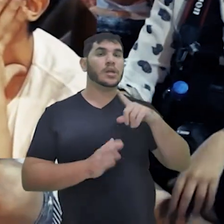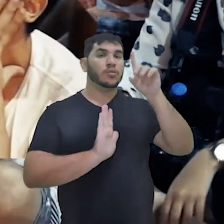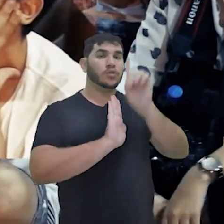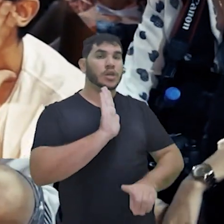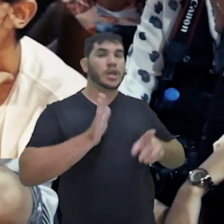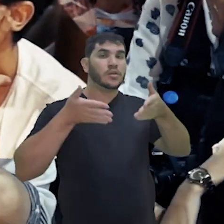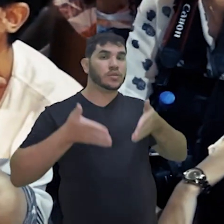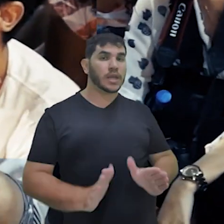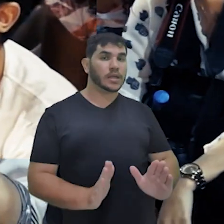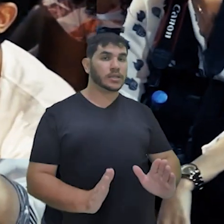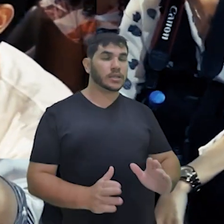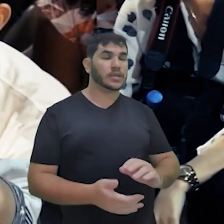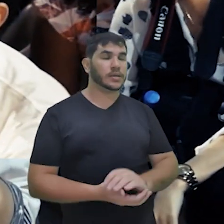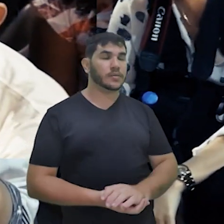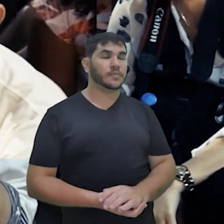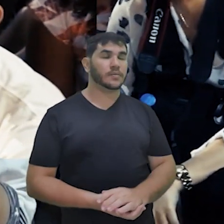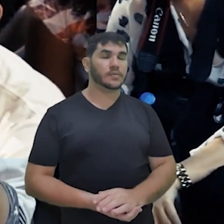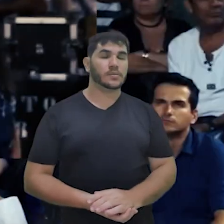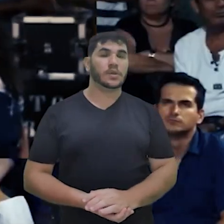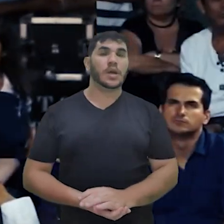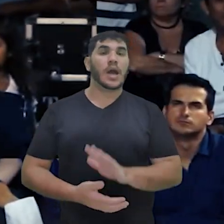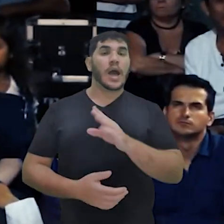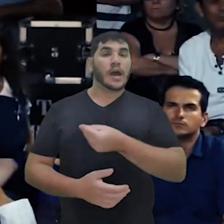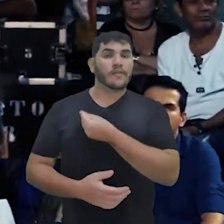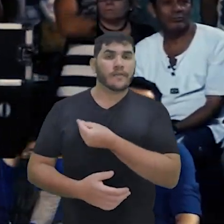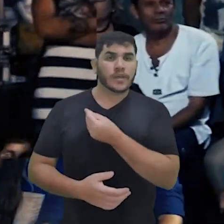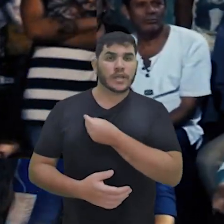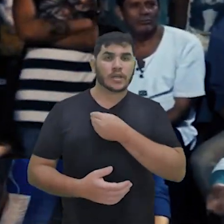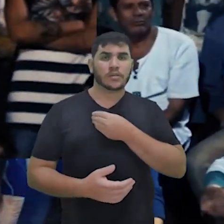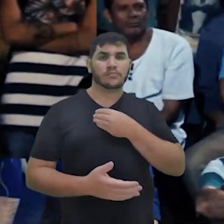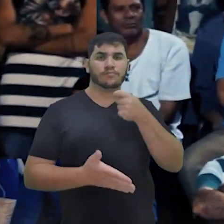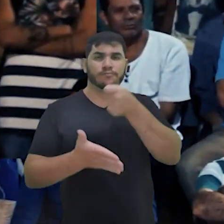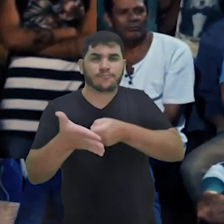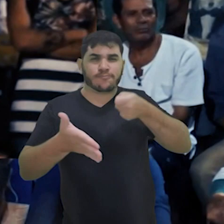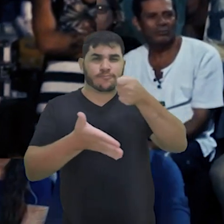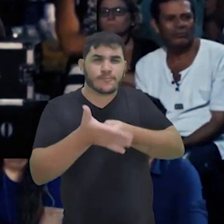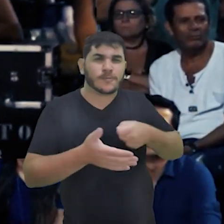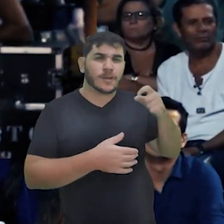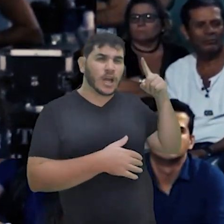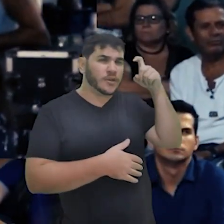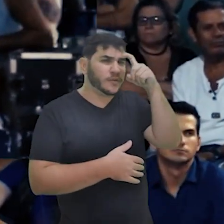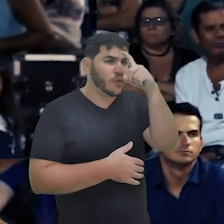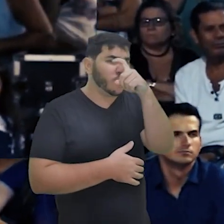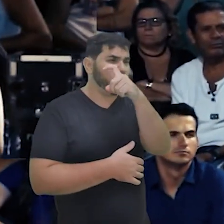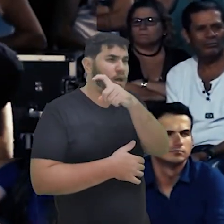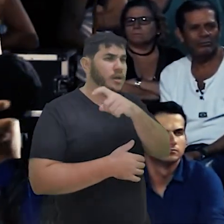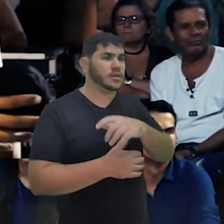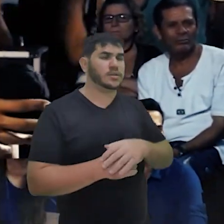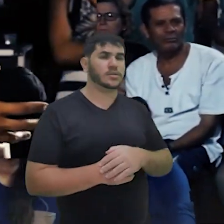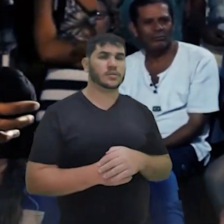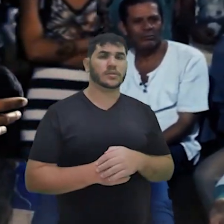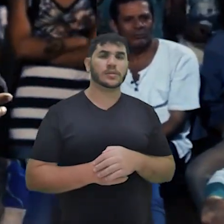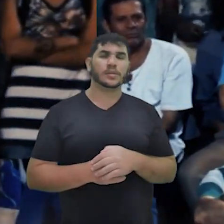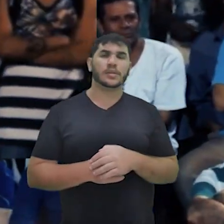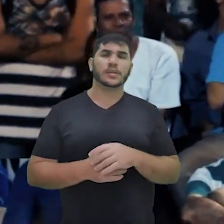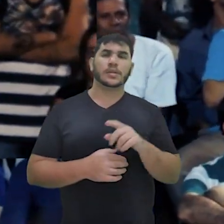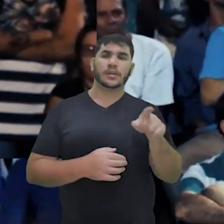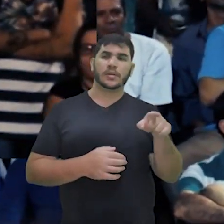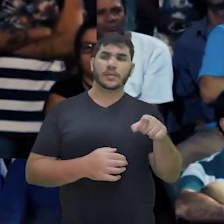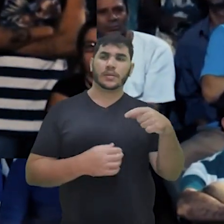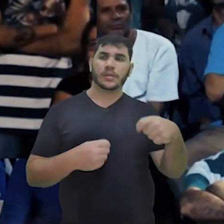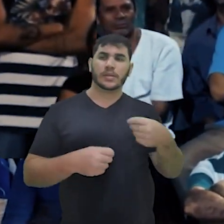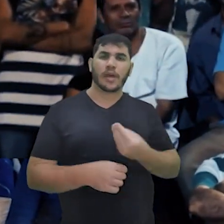Espetáculo Todo Camburão tem um pouco de Navio Negreiro. A vida dura, as dificuldades não vão te impedir de